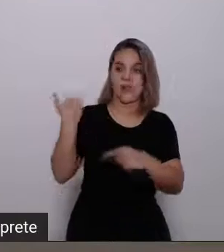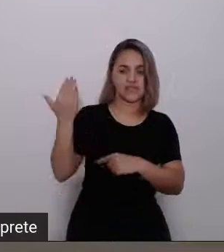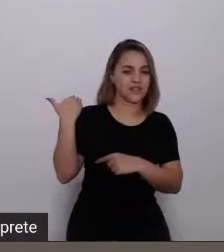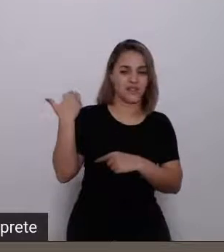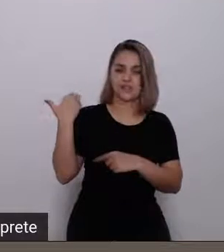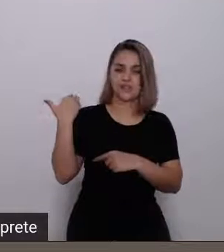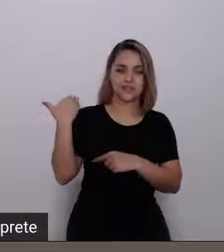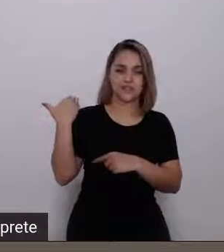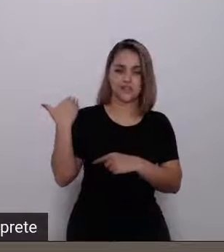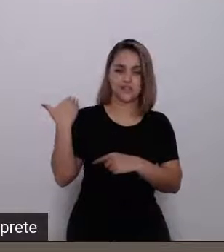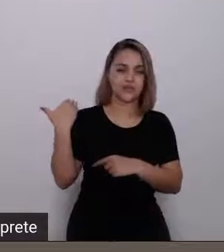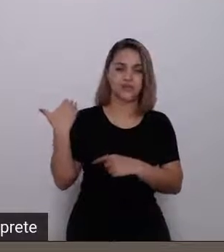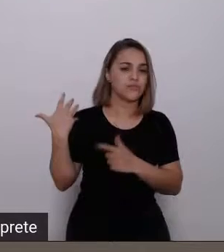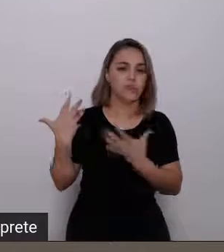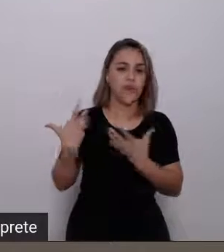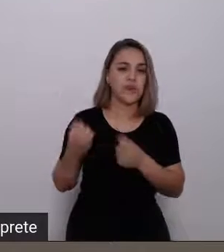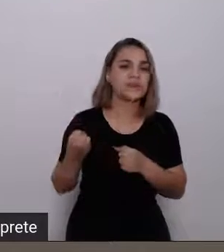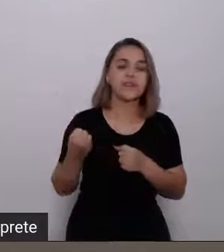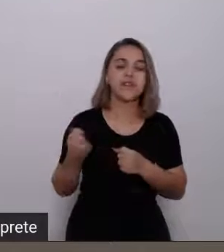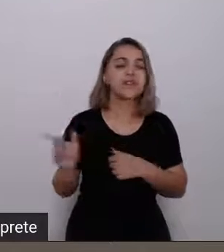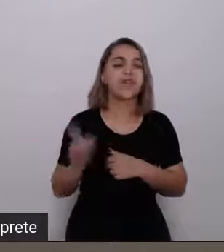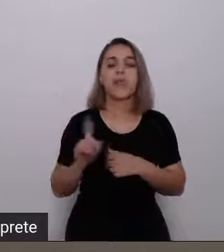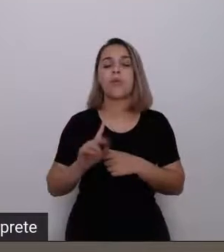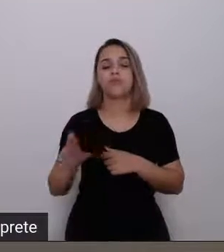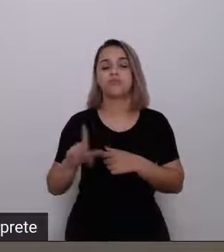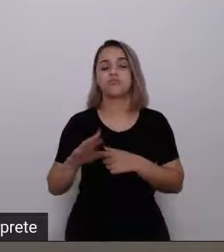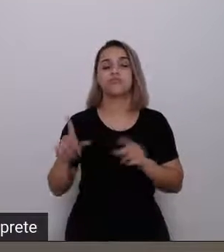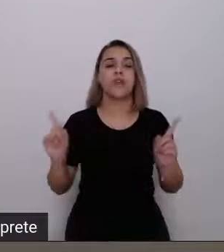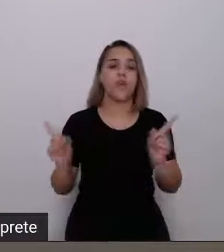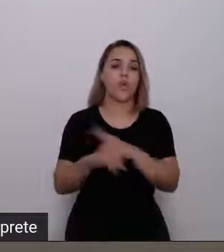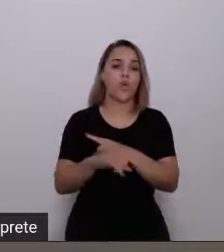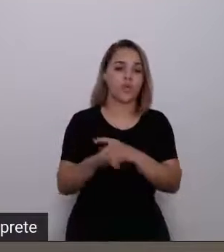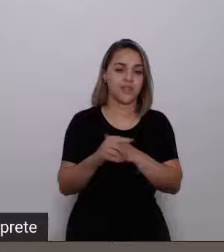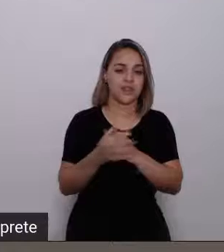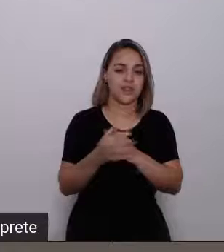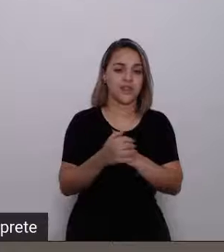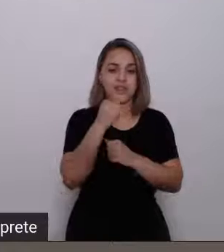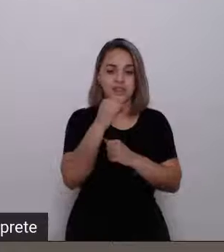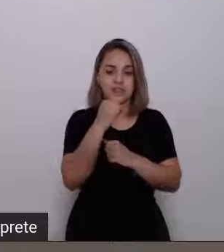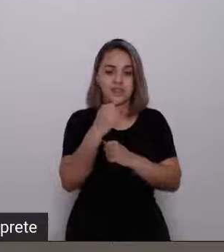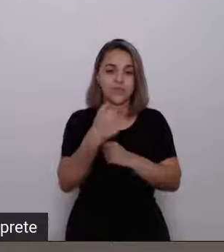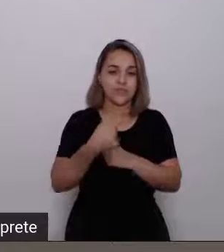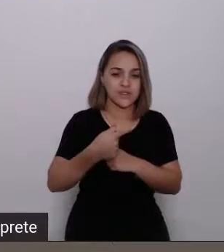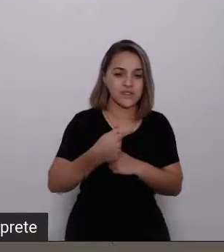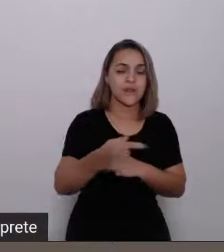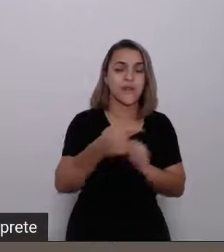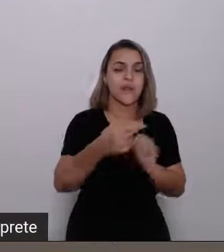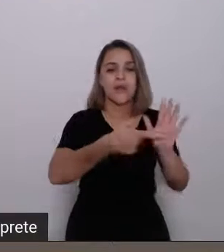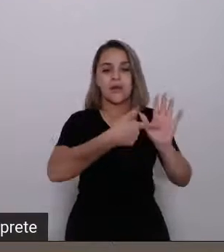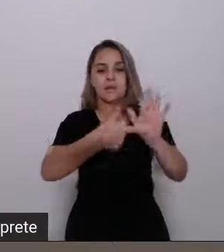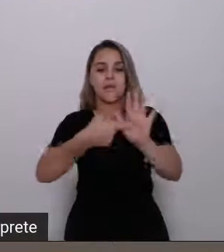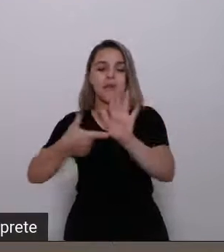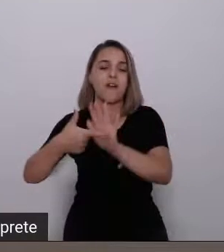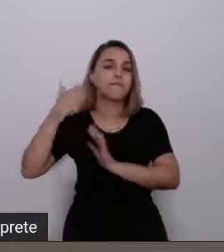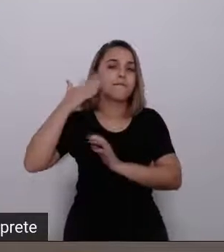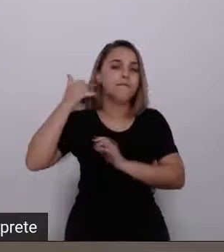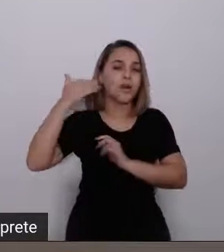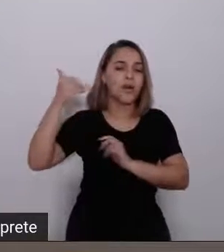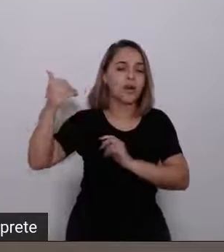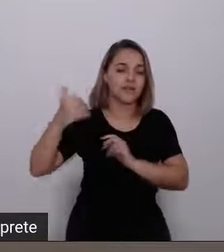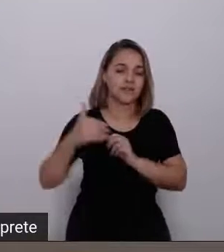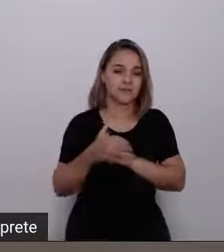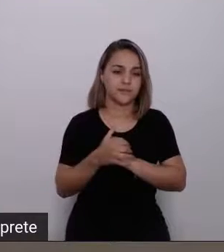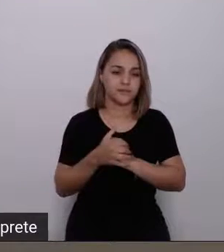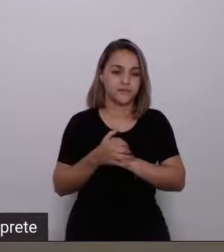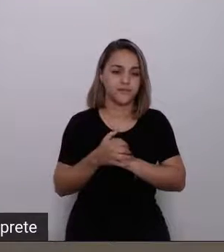ver que tem um enciclopedismo. Você vai na semana, vai na famosa exposição do New Hall,